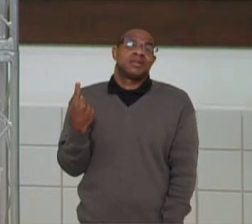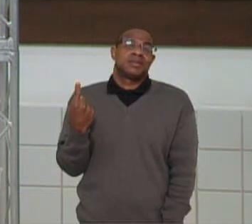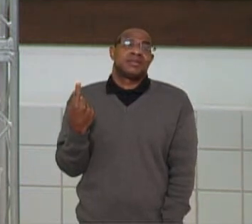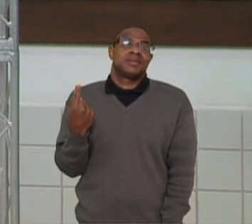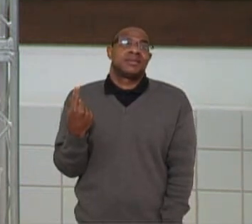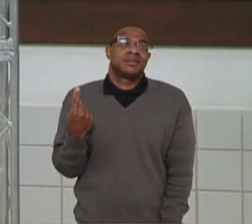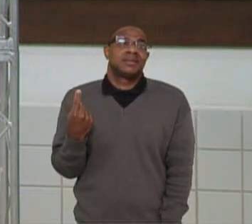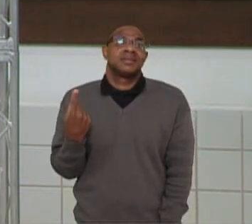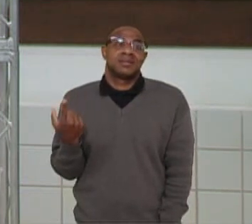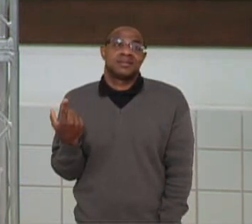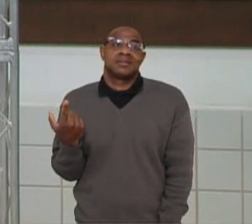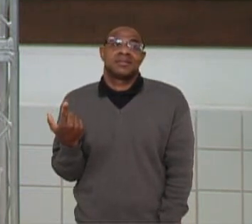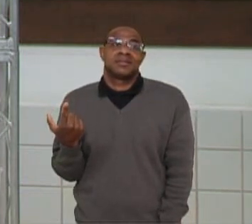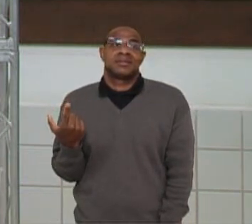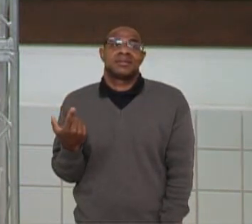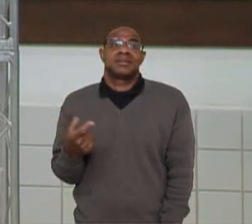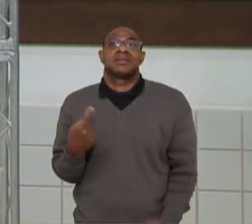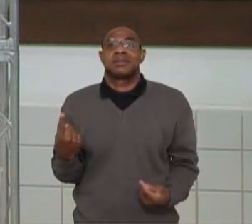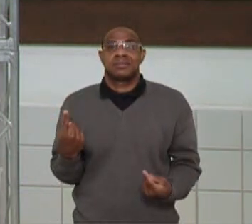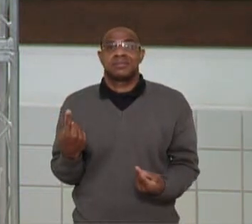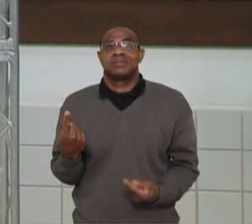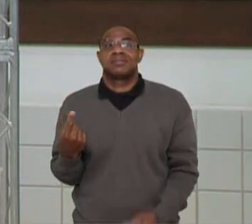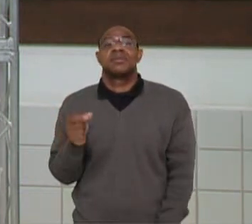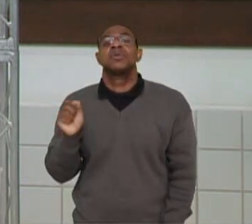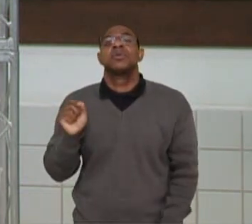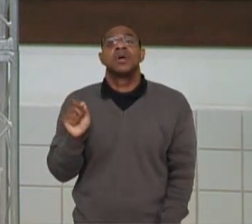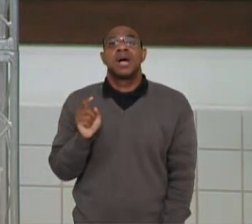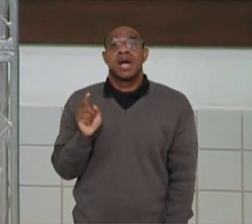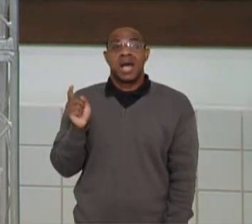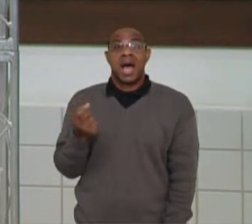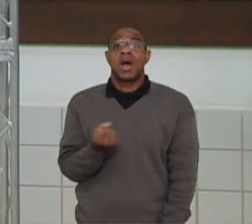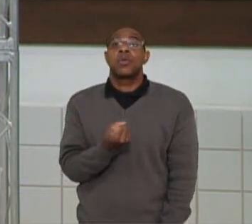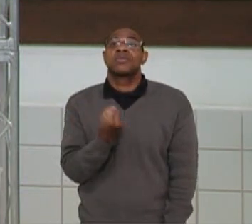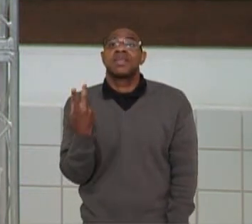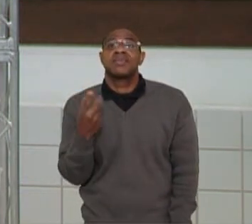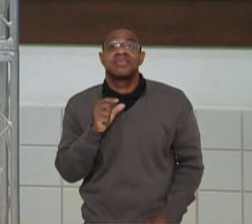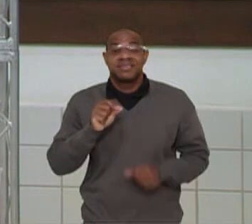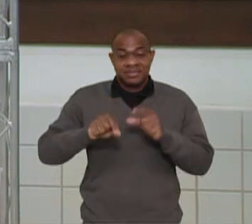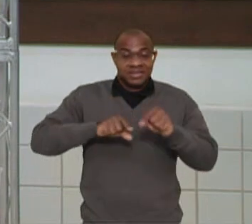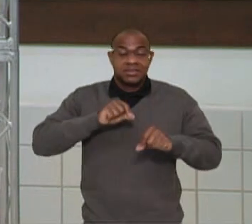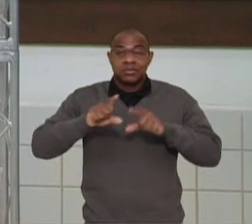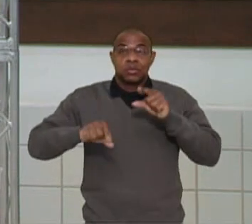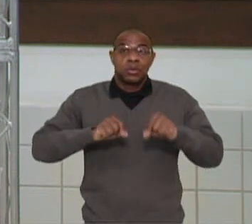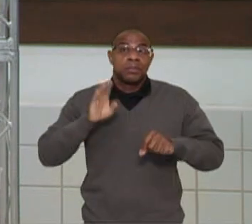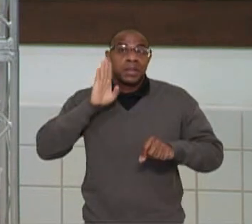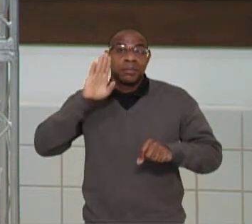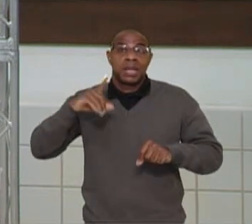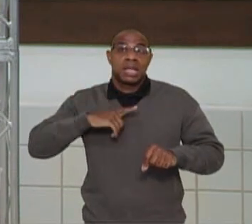esses eventos acabam sendo o quê? Equiprováveis. Porque a quantidade de escolhas principais que eu